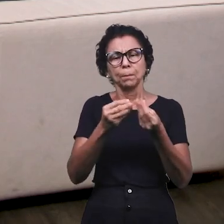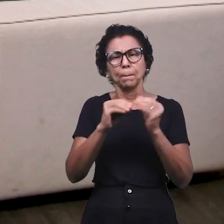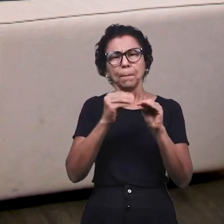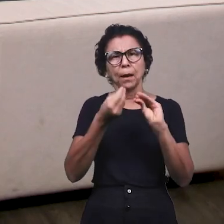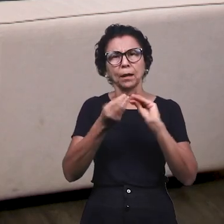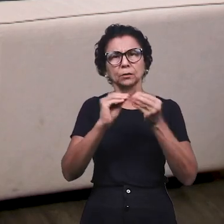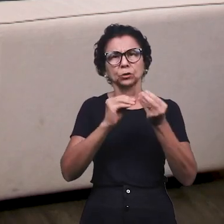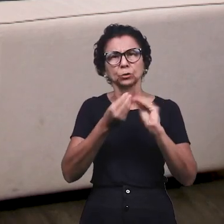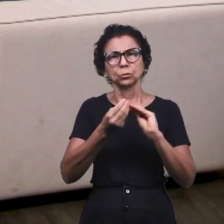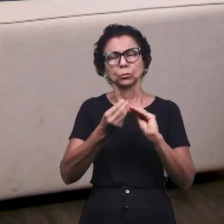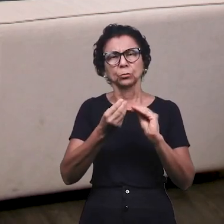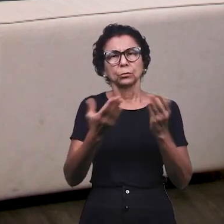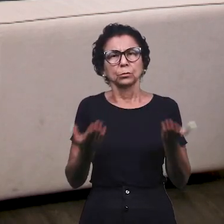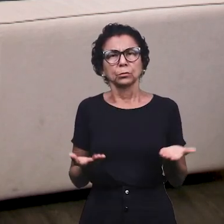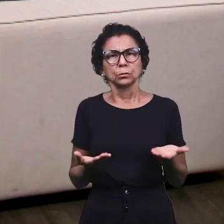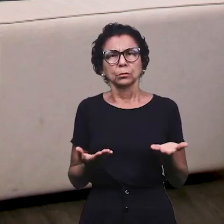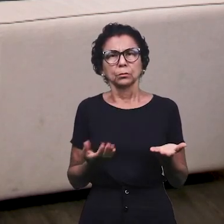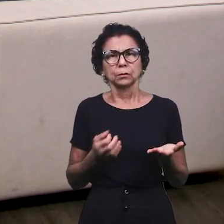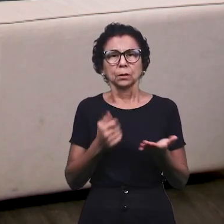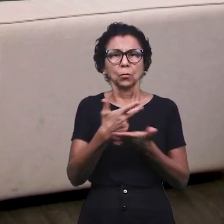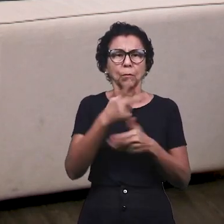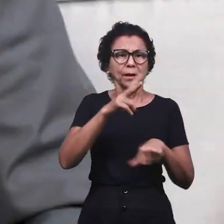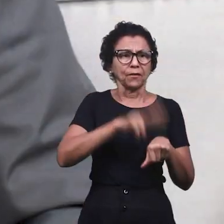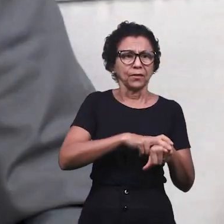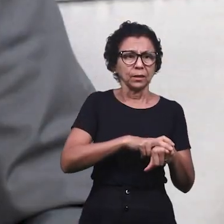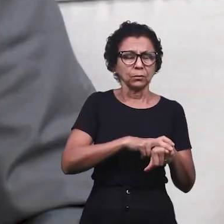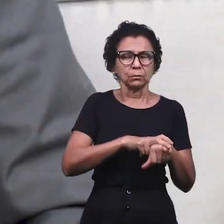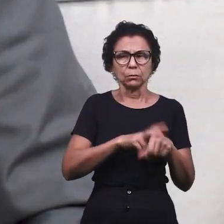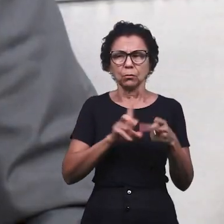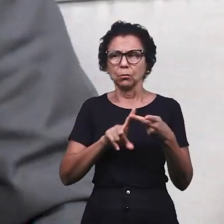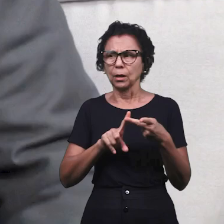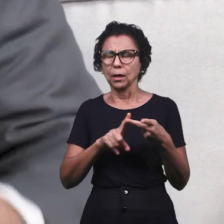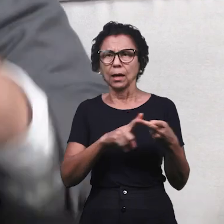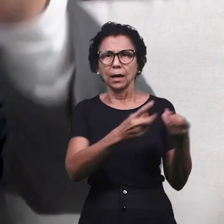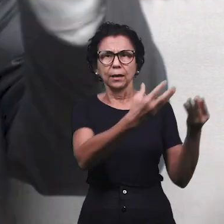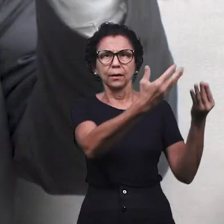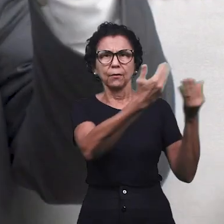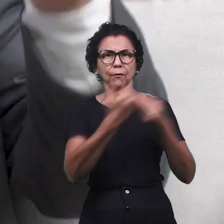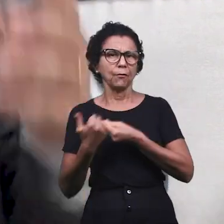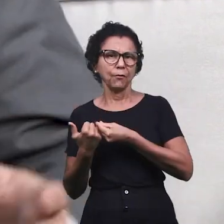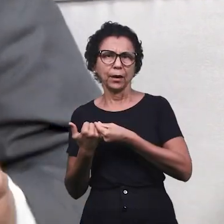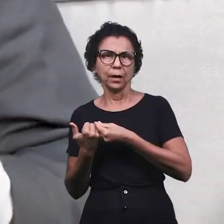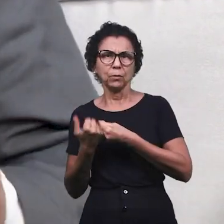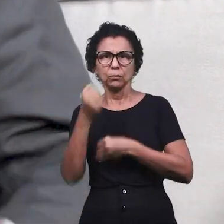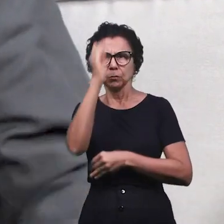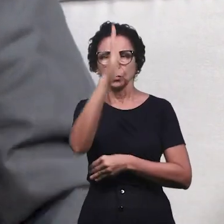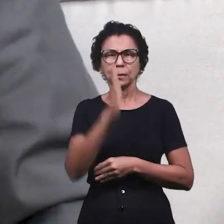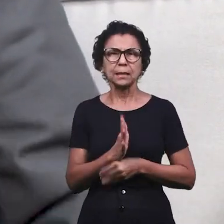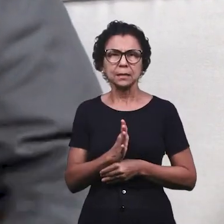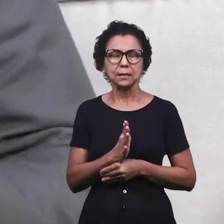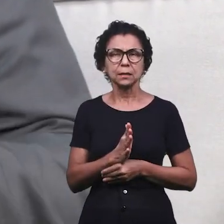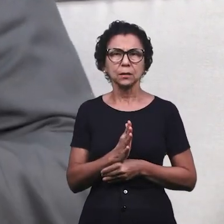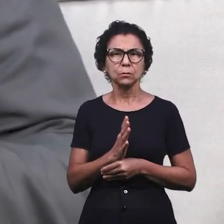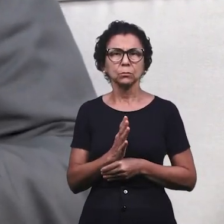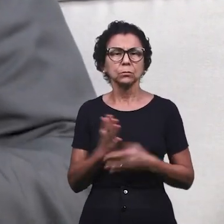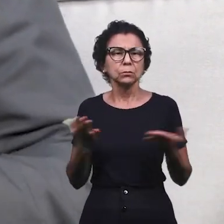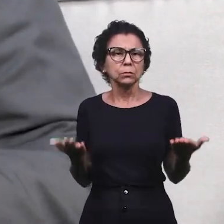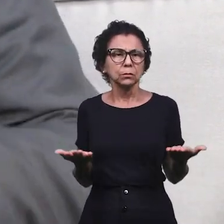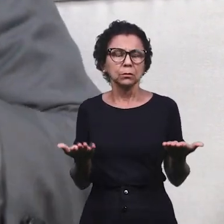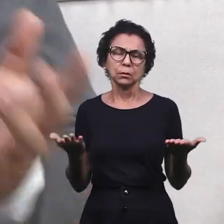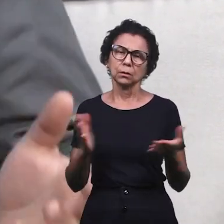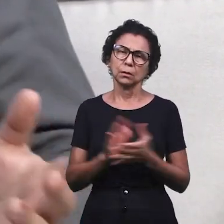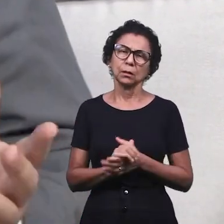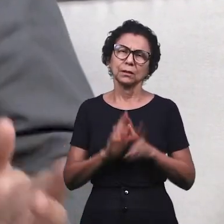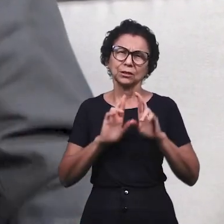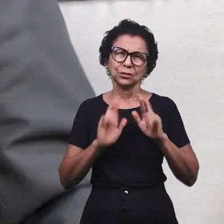que você estava esperando. Com o preço que você ia comprar uma qualidade, um preço para vender, chega no Brasil, quando você vê